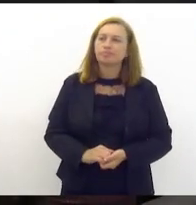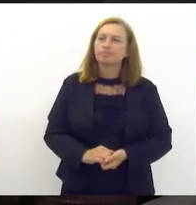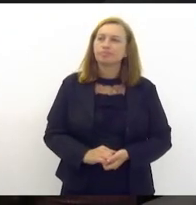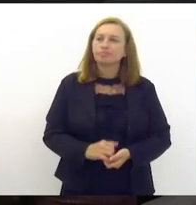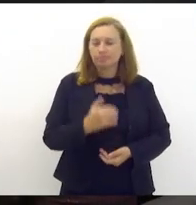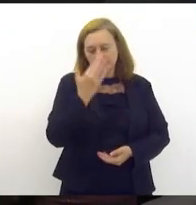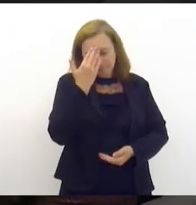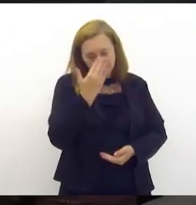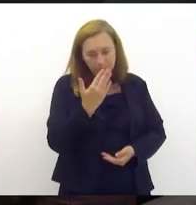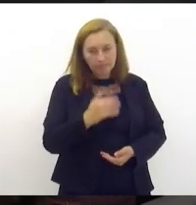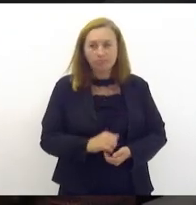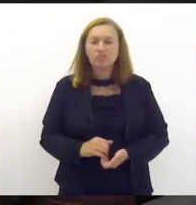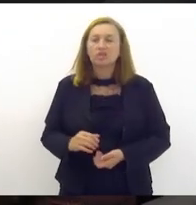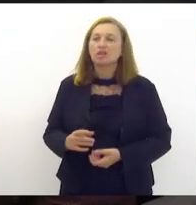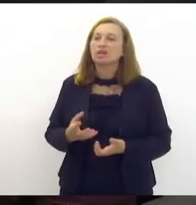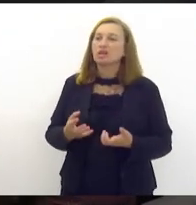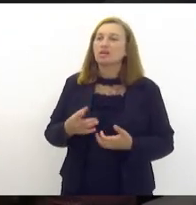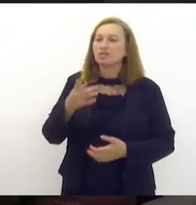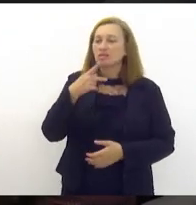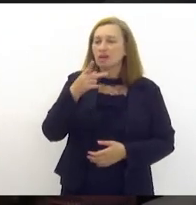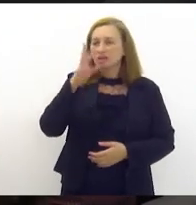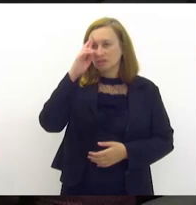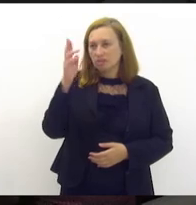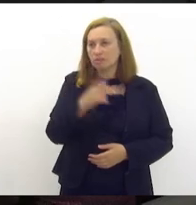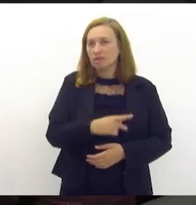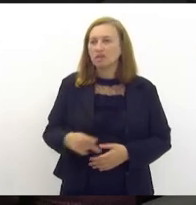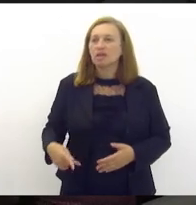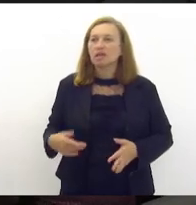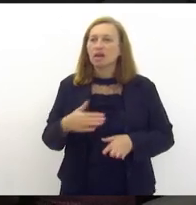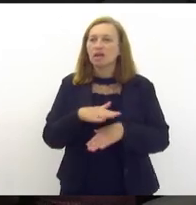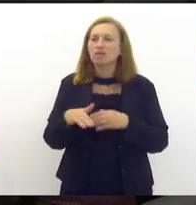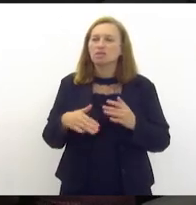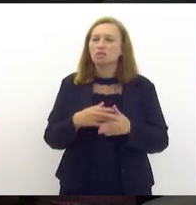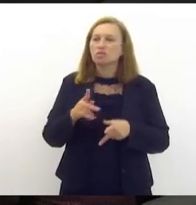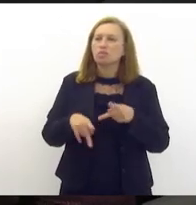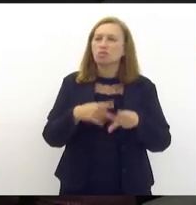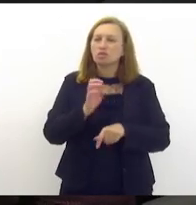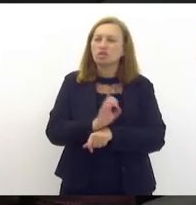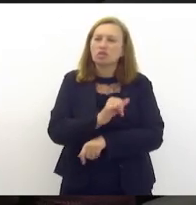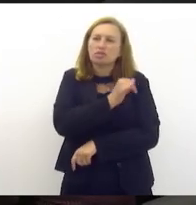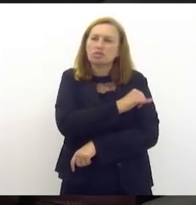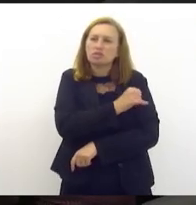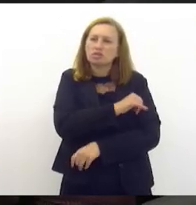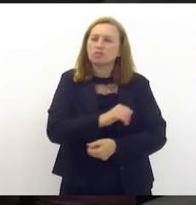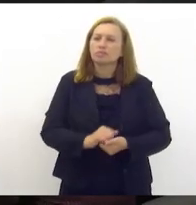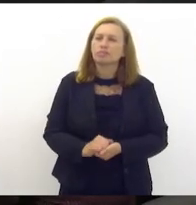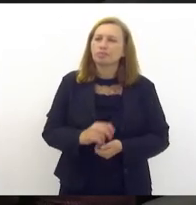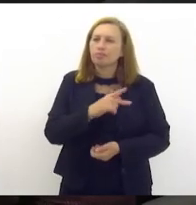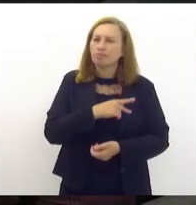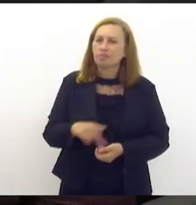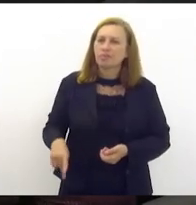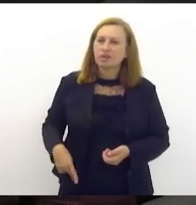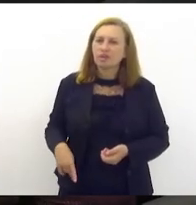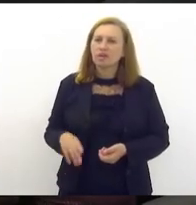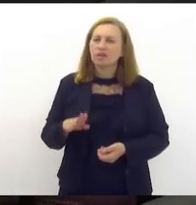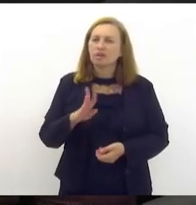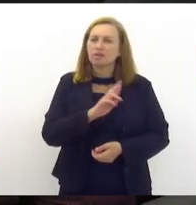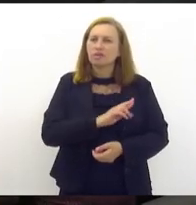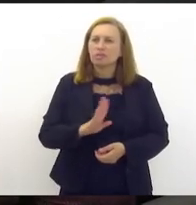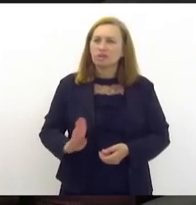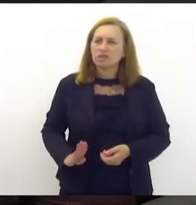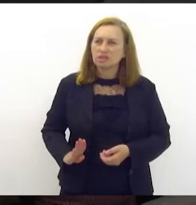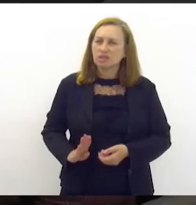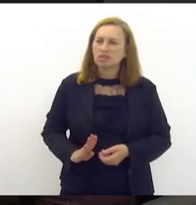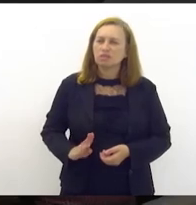nossa queridíssima. Eu quero dizer, senhor presidente, a toda a população do Rio de Janeiro, que o presidente Bacelar teve